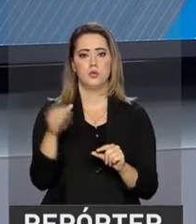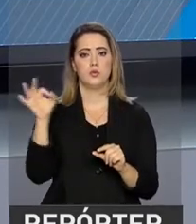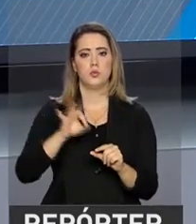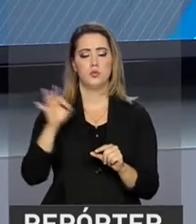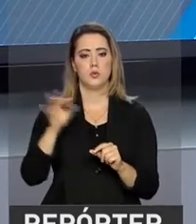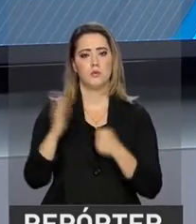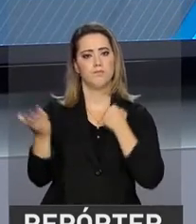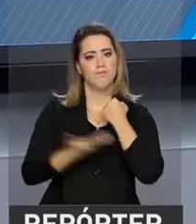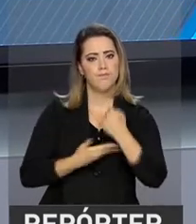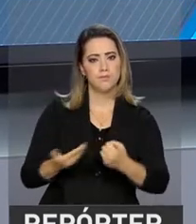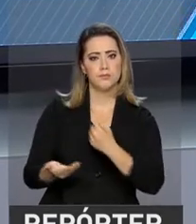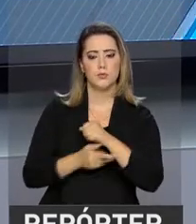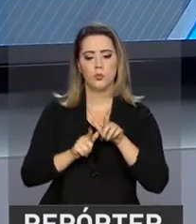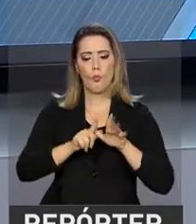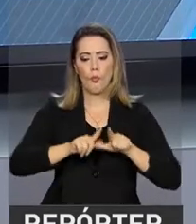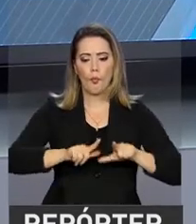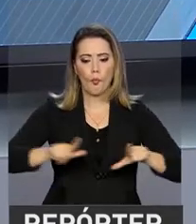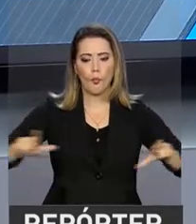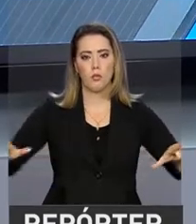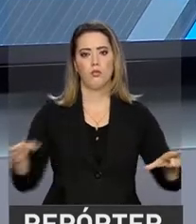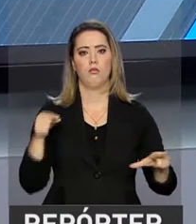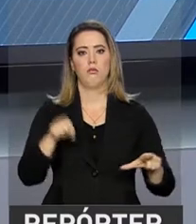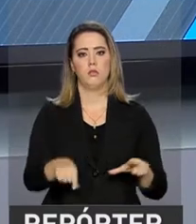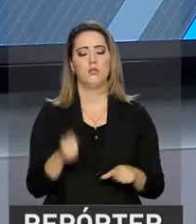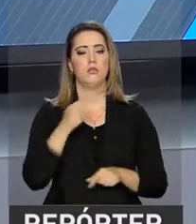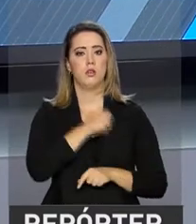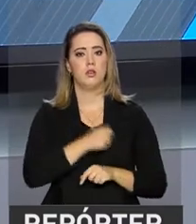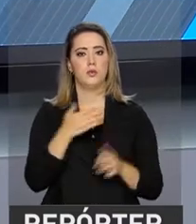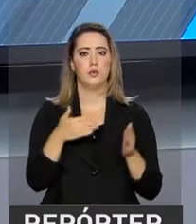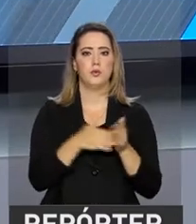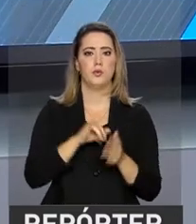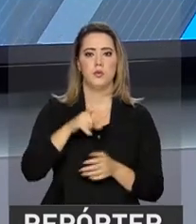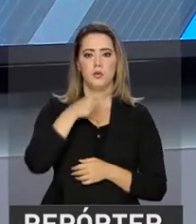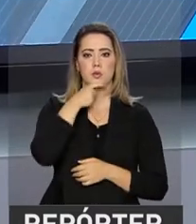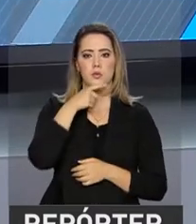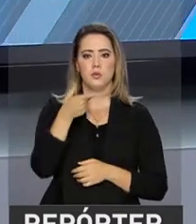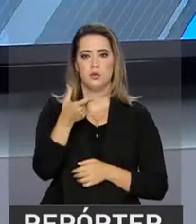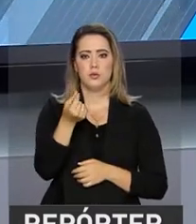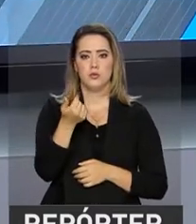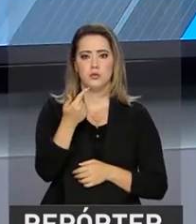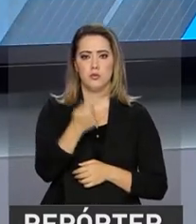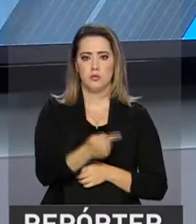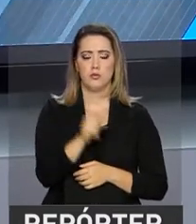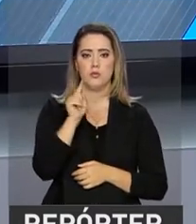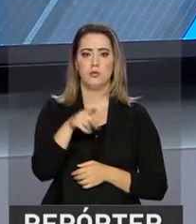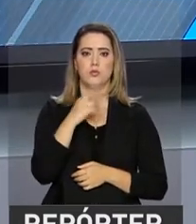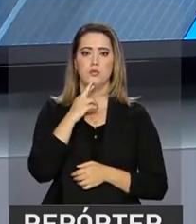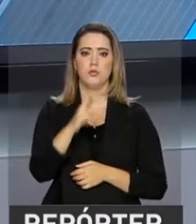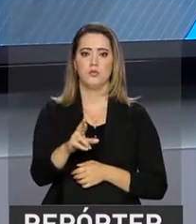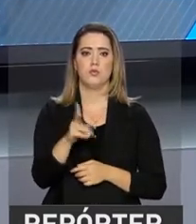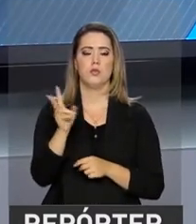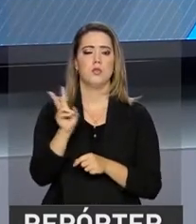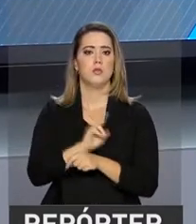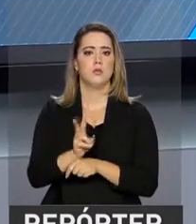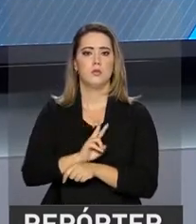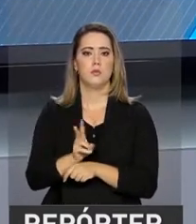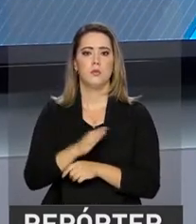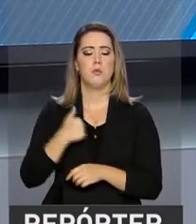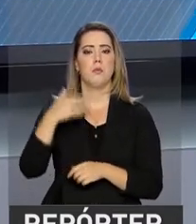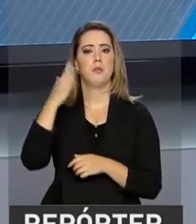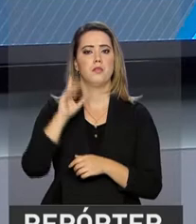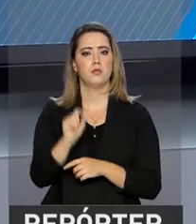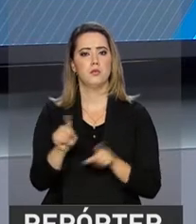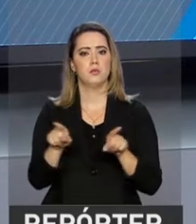devastação da amazônia entre agosto de 2016 e julho de 2017 é resultado da fiscalização mais